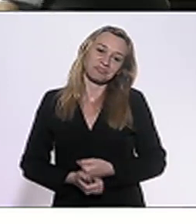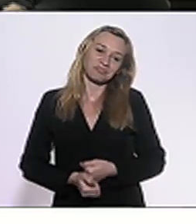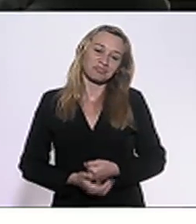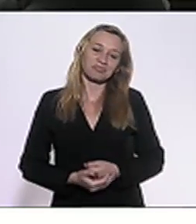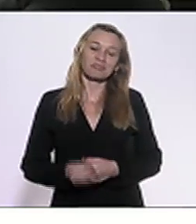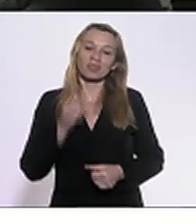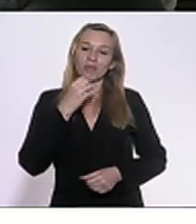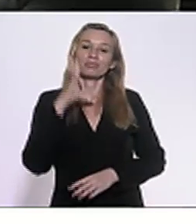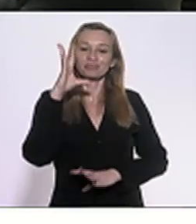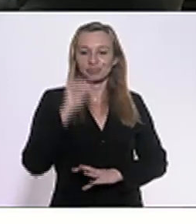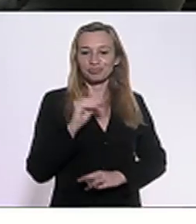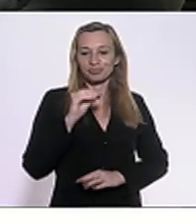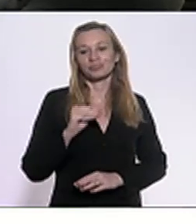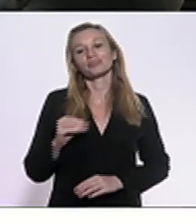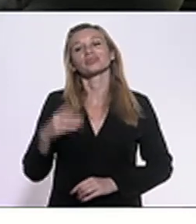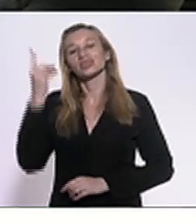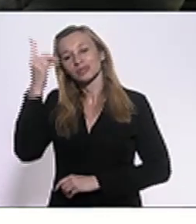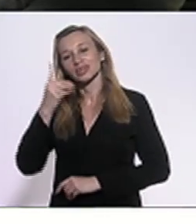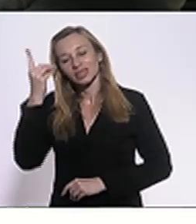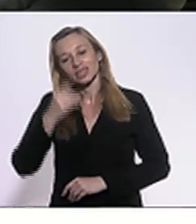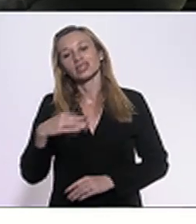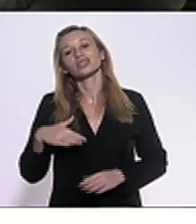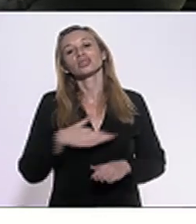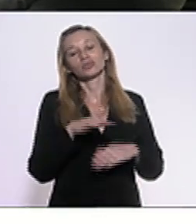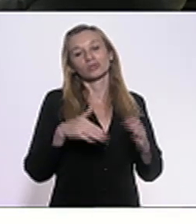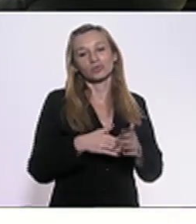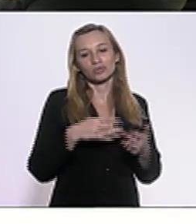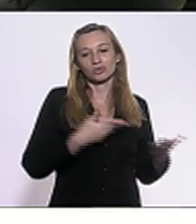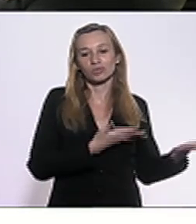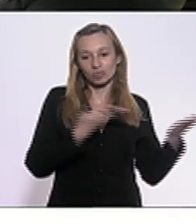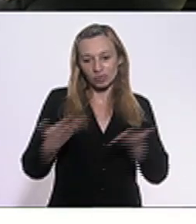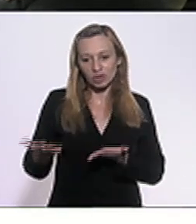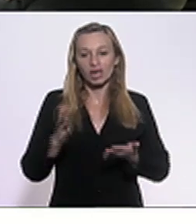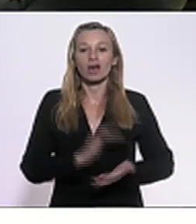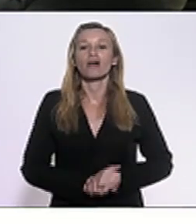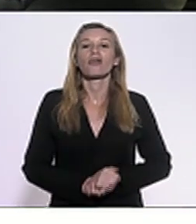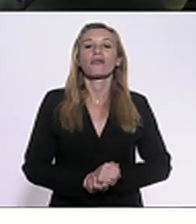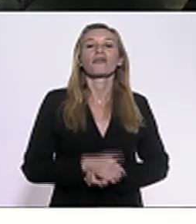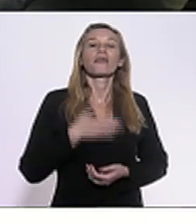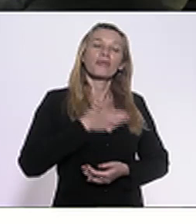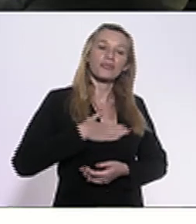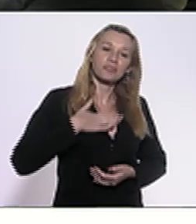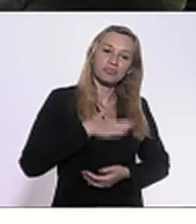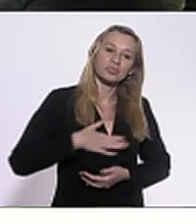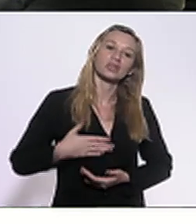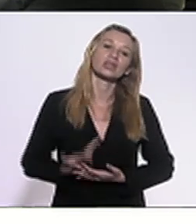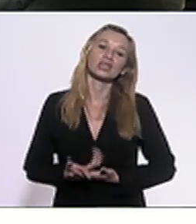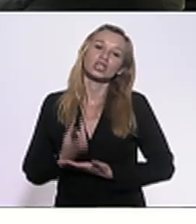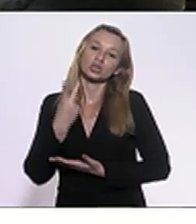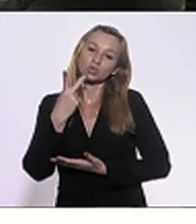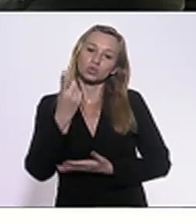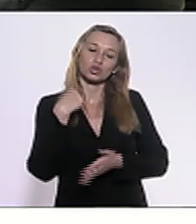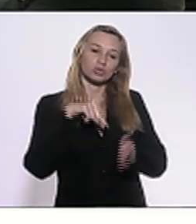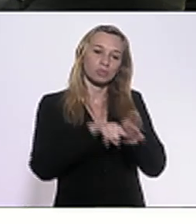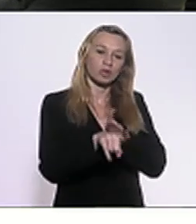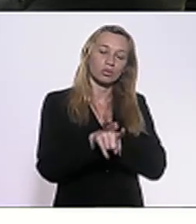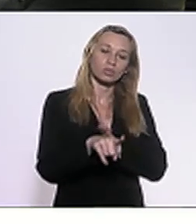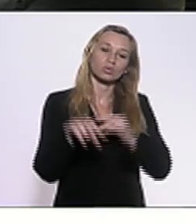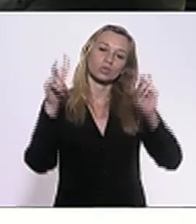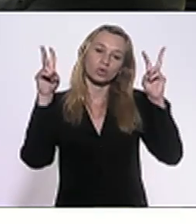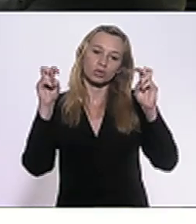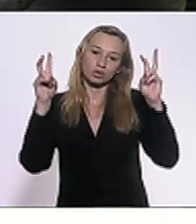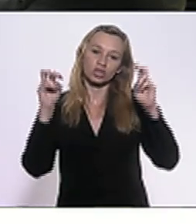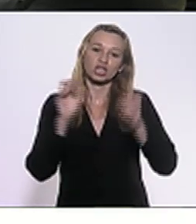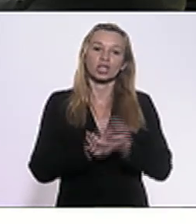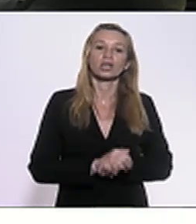Boa noite, deputado. Boa noite, demais convidados. Eu gostaria, se possível, de fazer 2 perguntas com relação ao